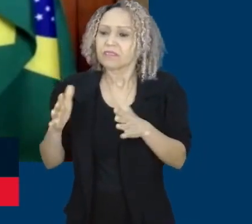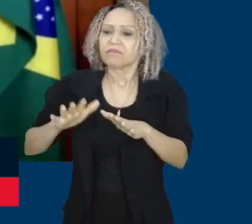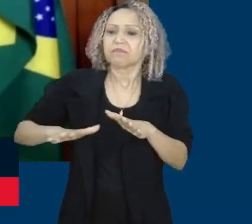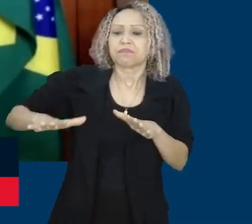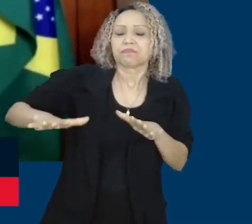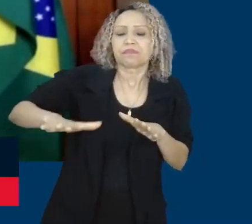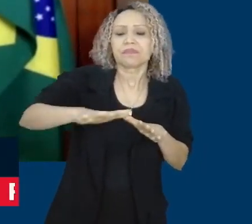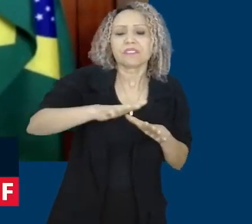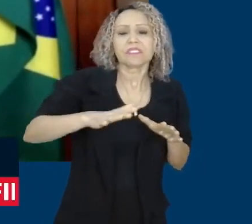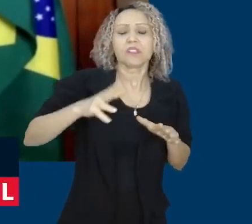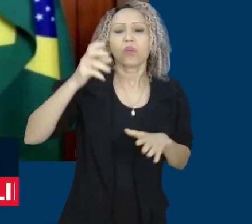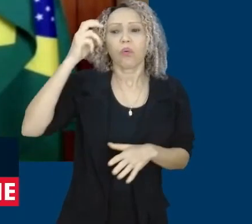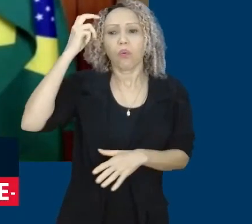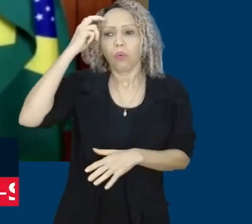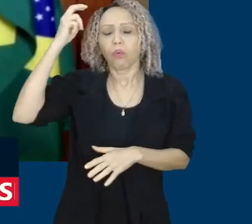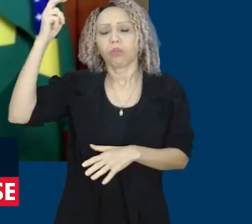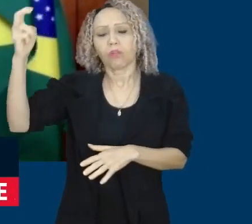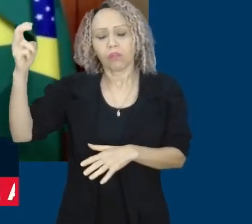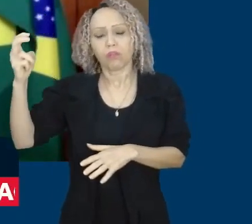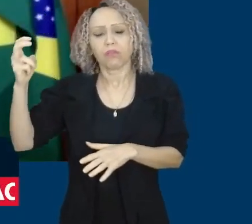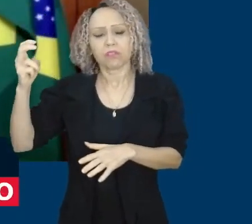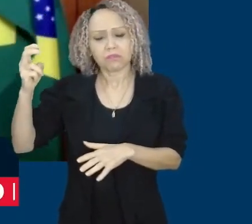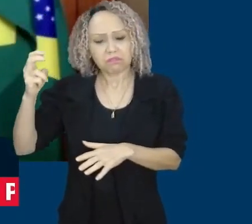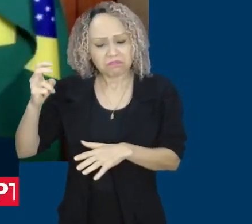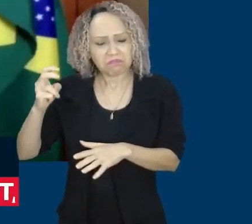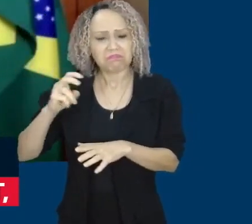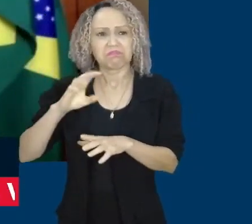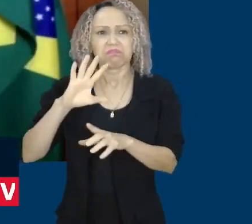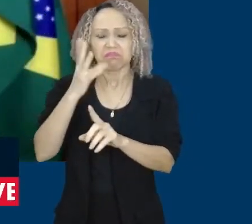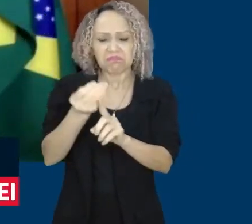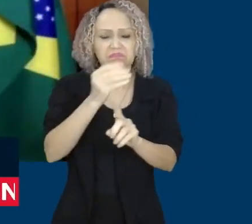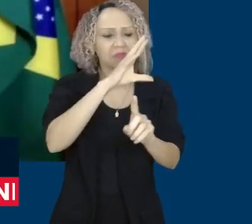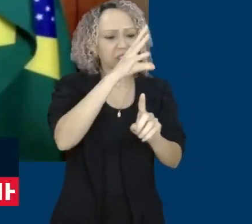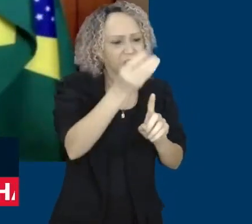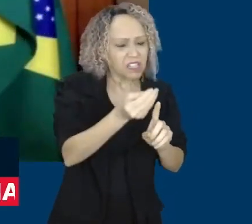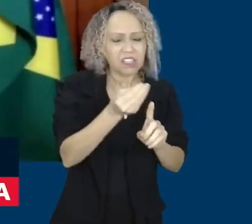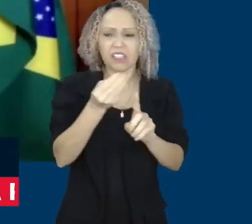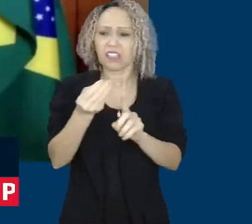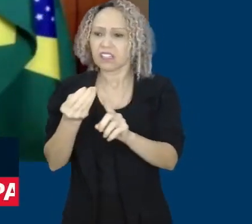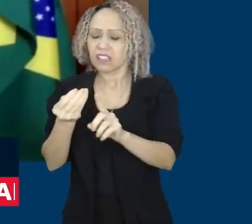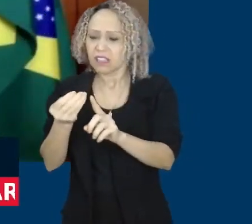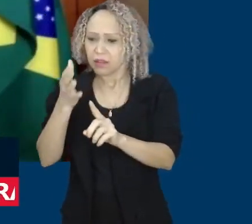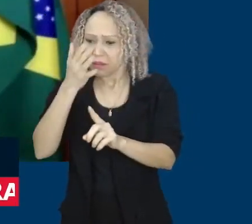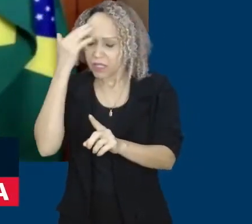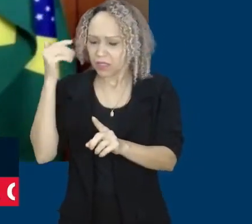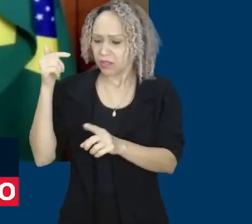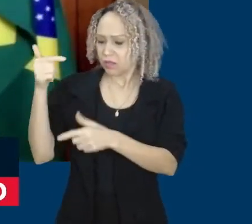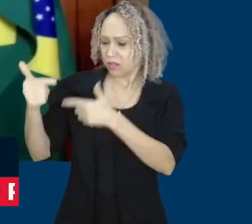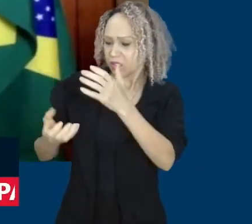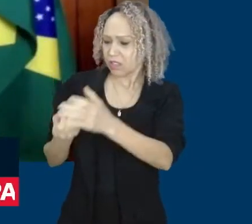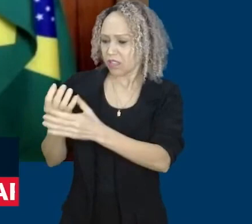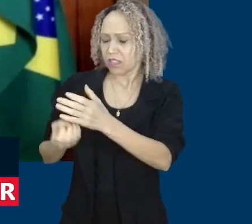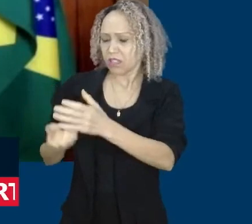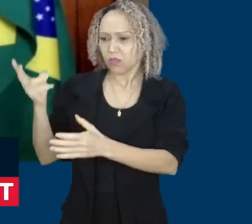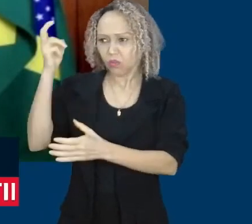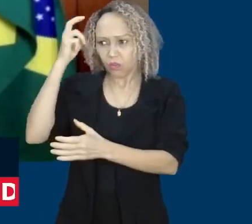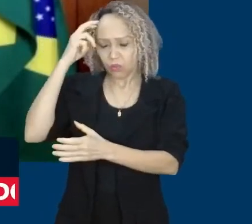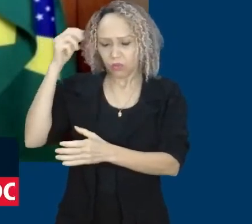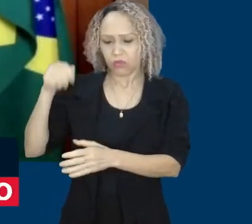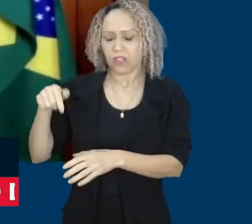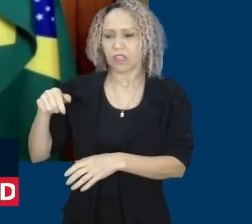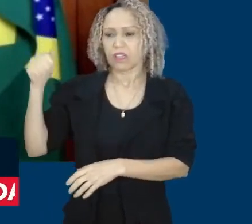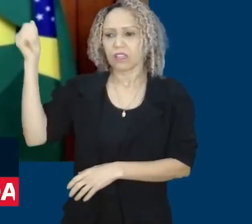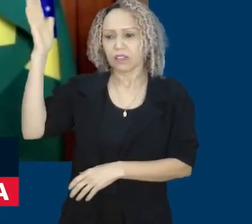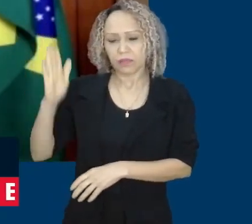potencializa as diversas manifestações culturais, os artistas, os fazedores de cultura do nosso país. E com a lei